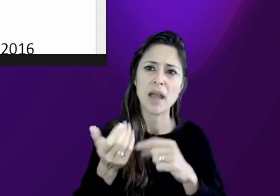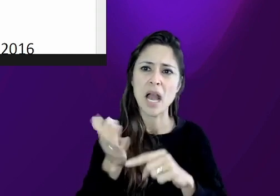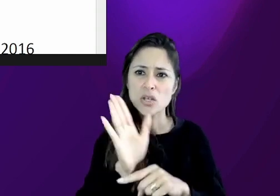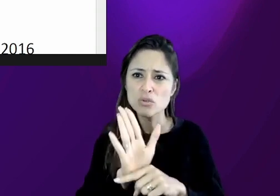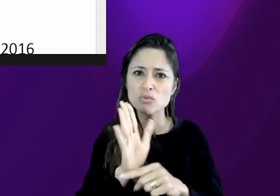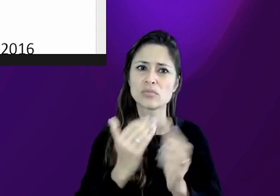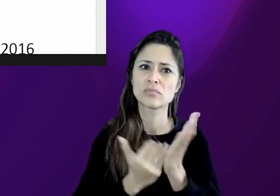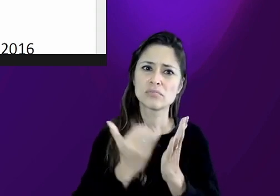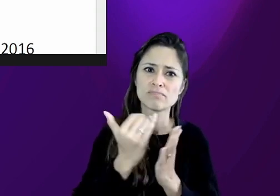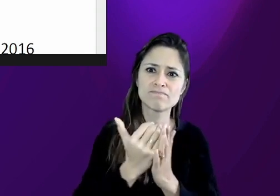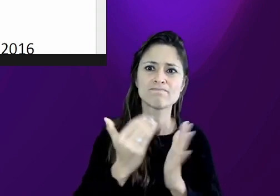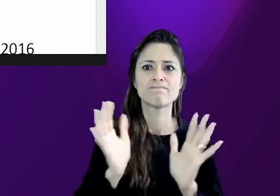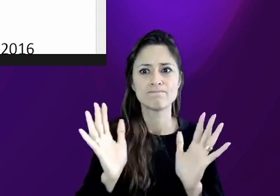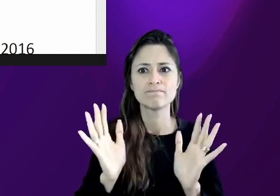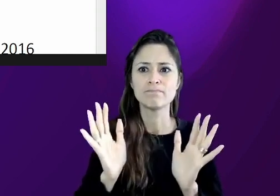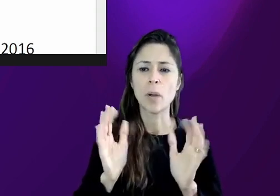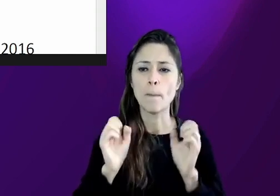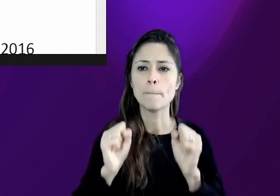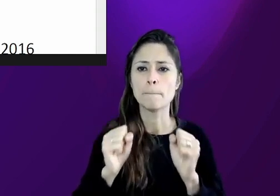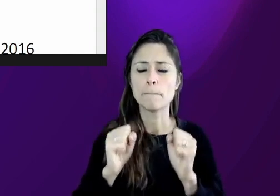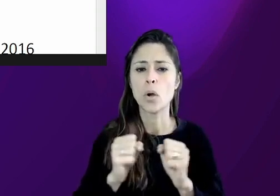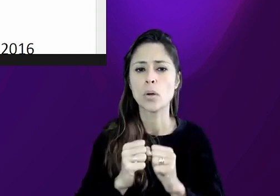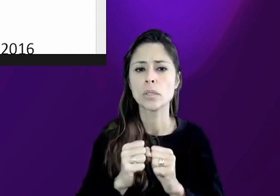neoadjuvante. Esse é um